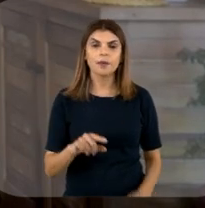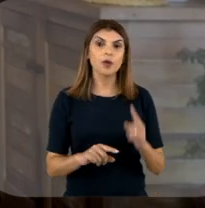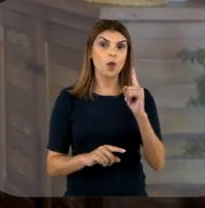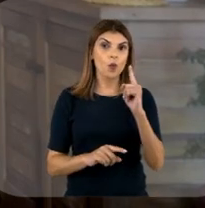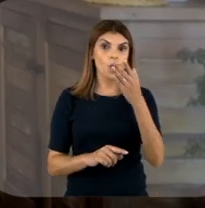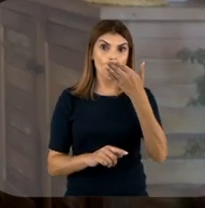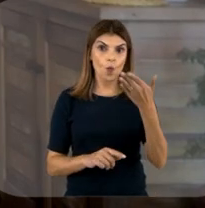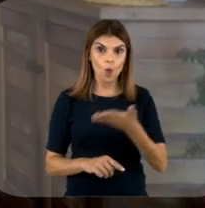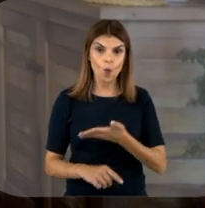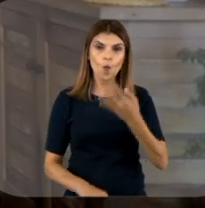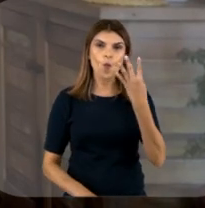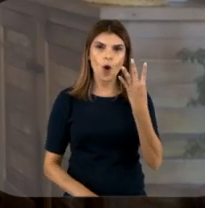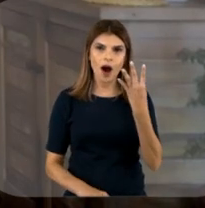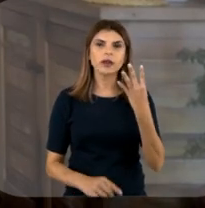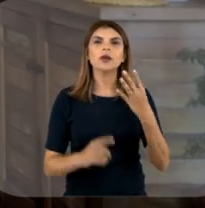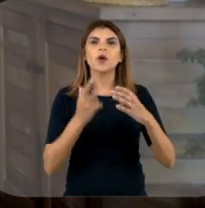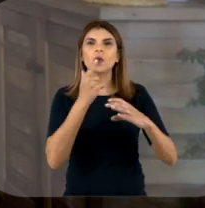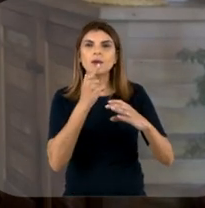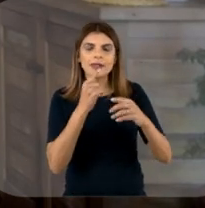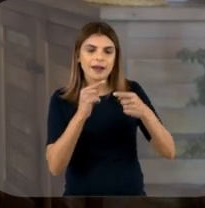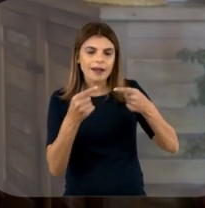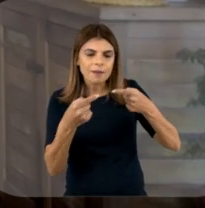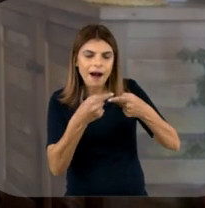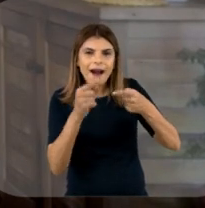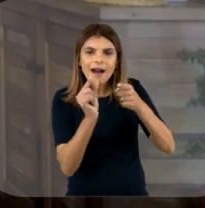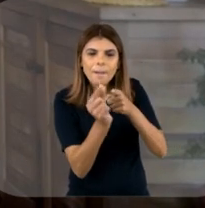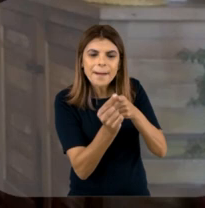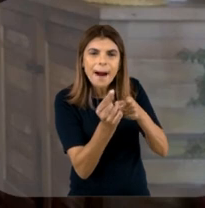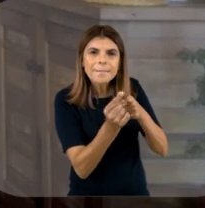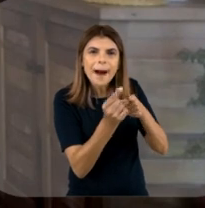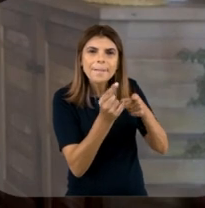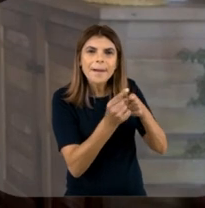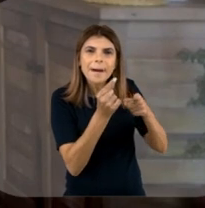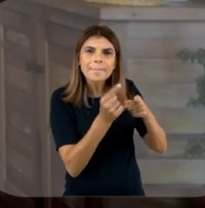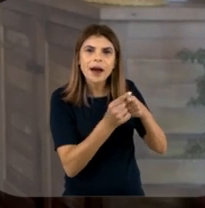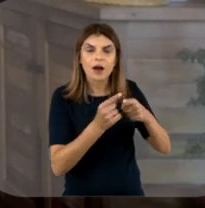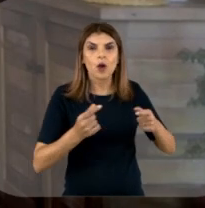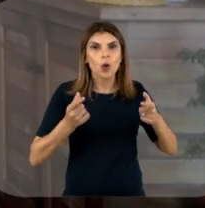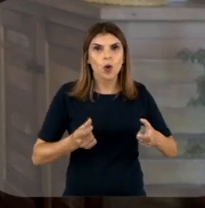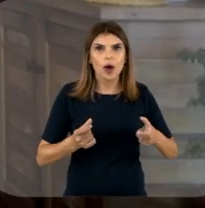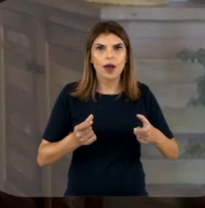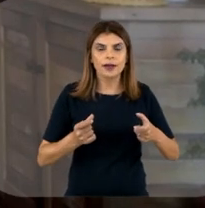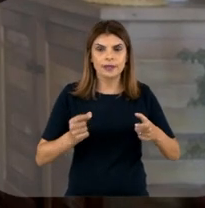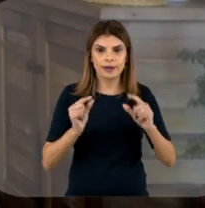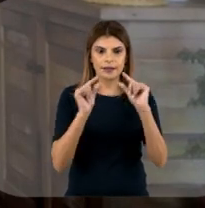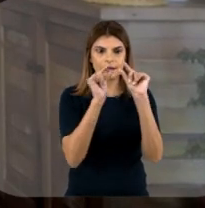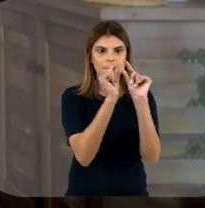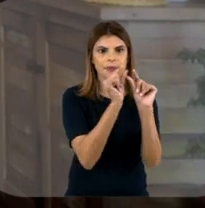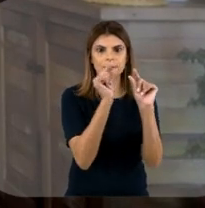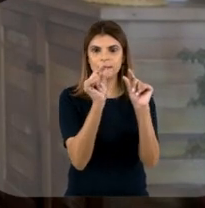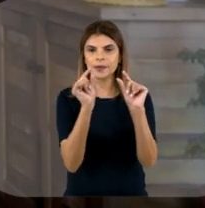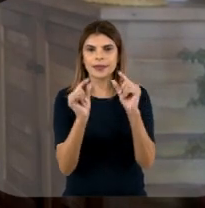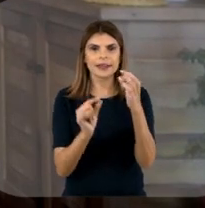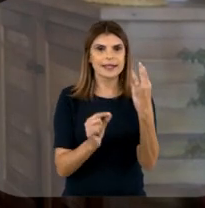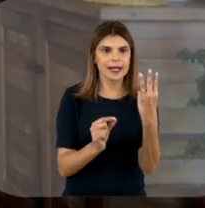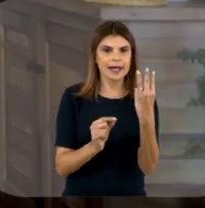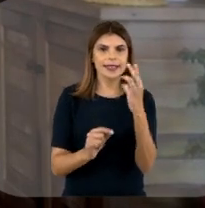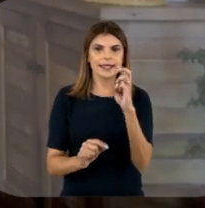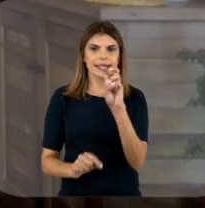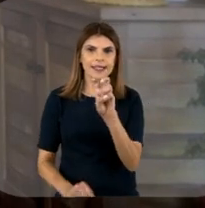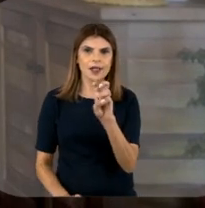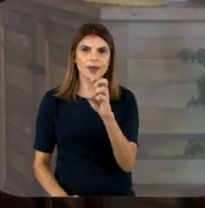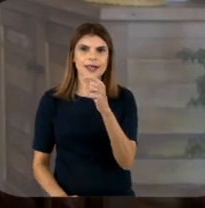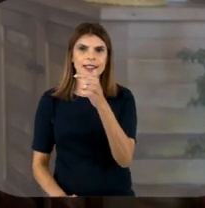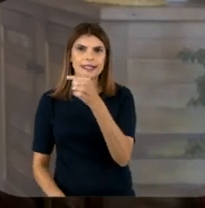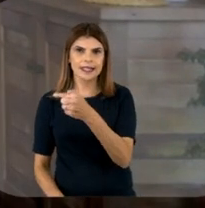Utilizando um quarto desse conteúdo em cada um dos pontos a serem anestesiados. Às 3, às